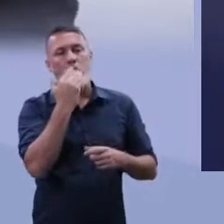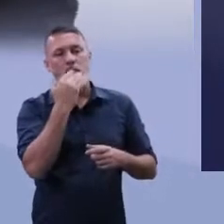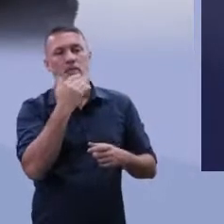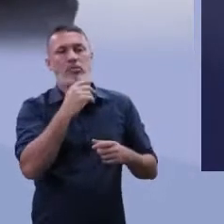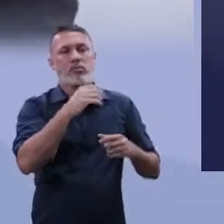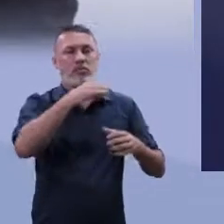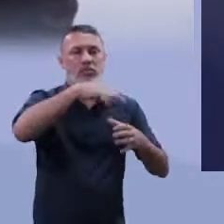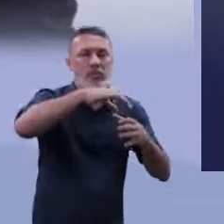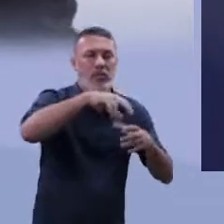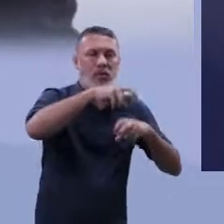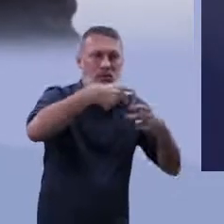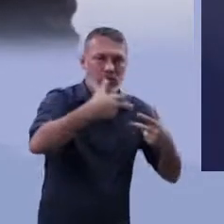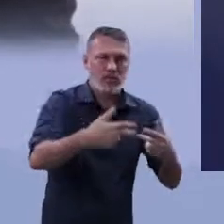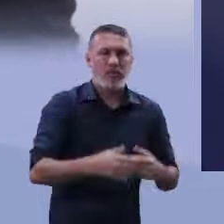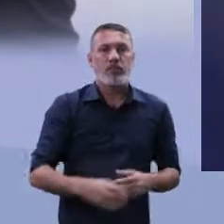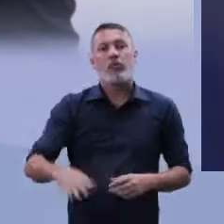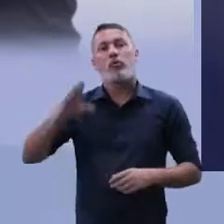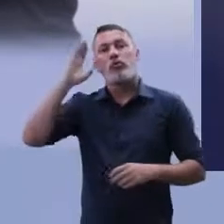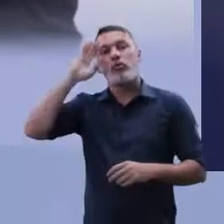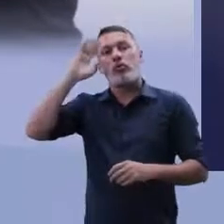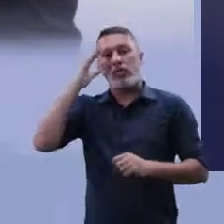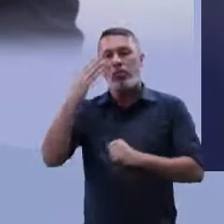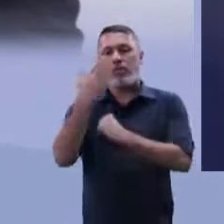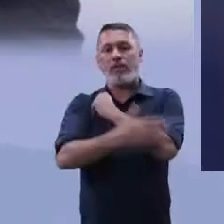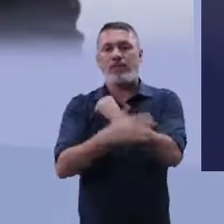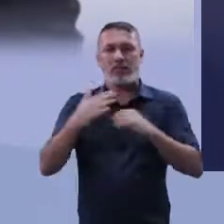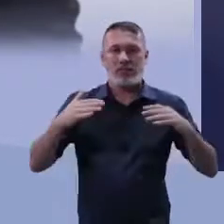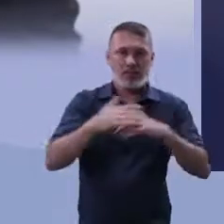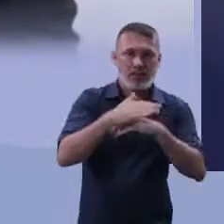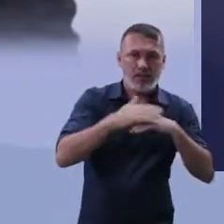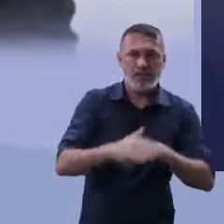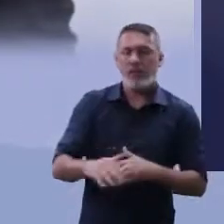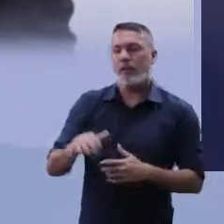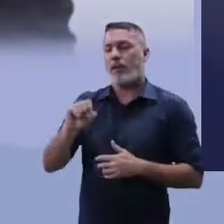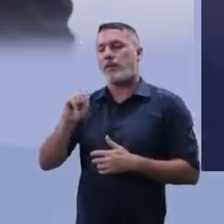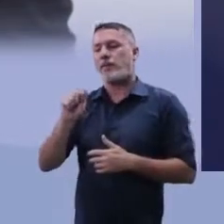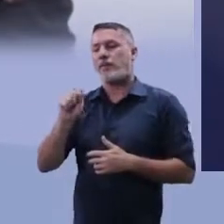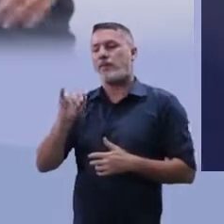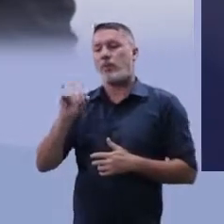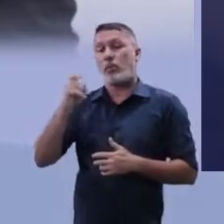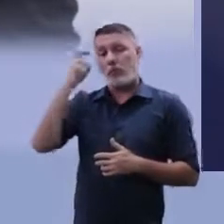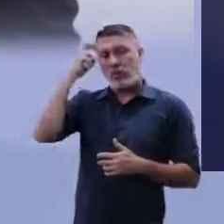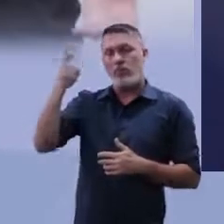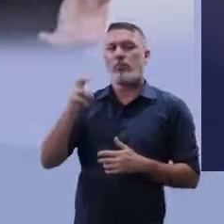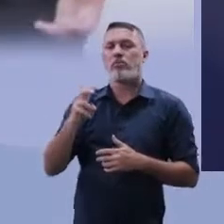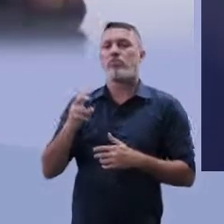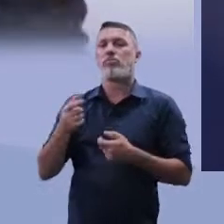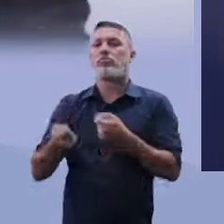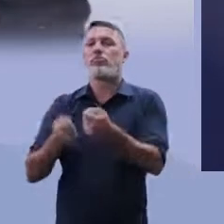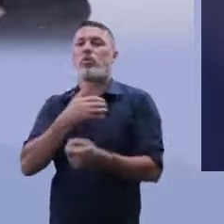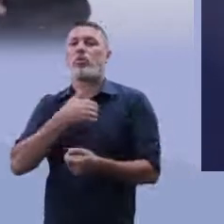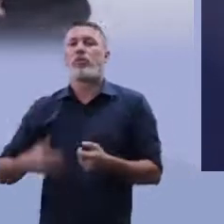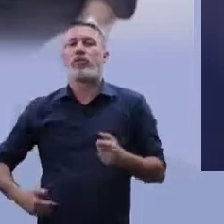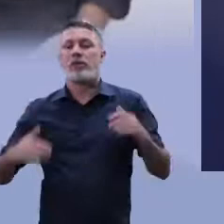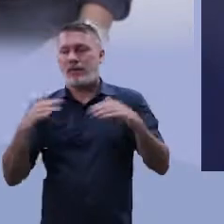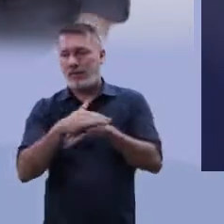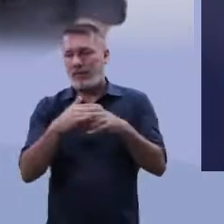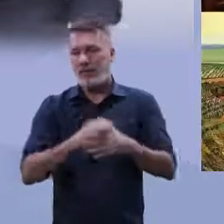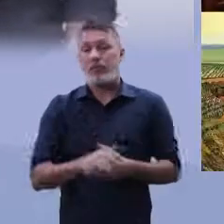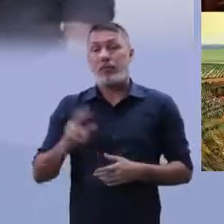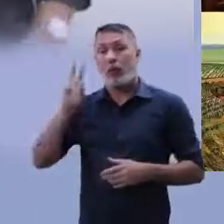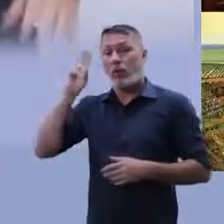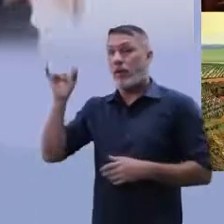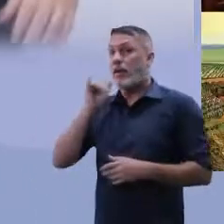o soldado é responsável pela defesa da cidade e os sábios são responsáveis por governar a cidade, estão mais aptos para